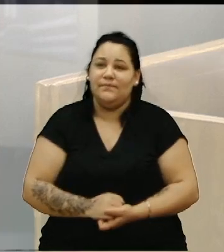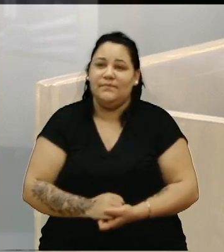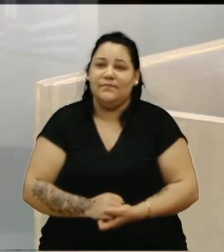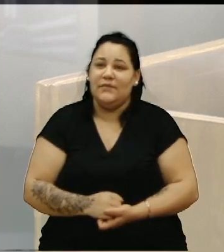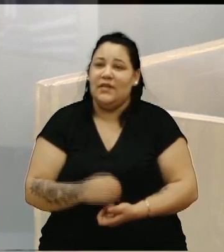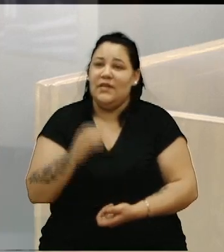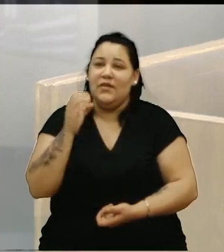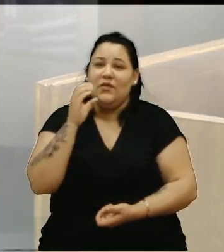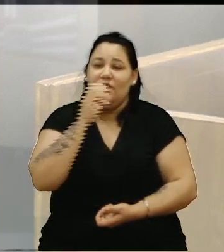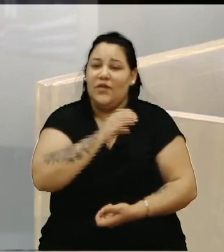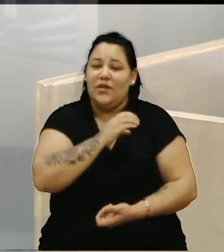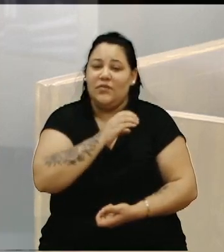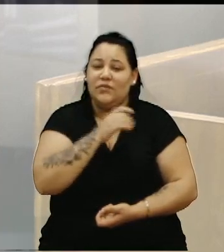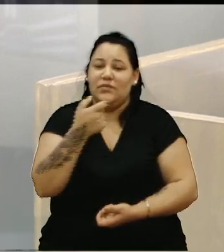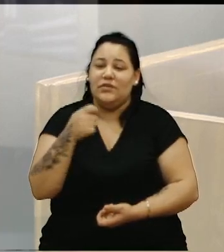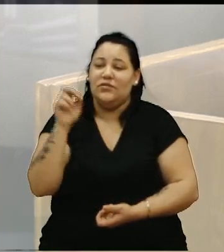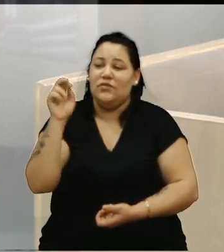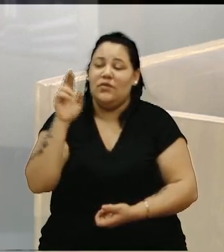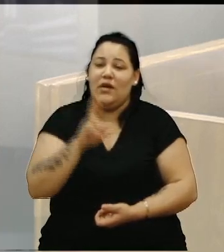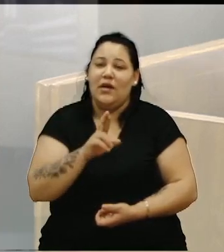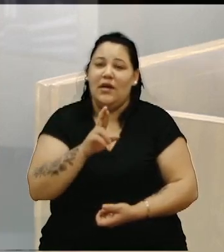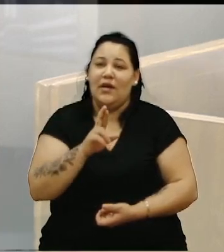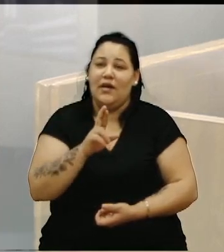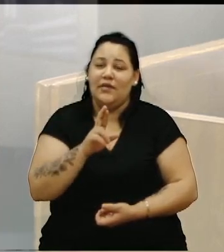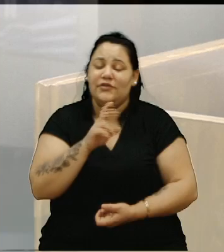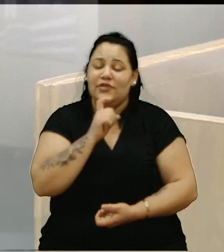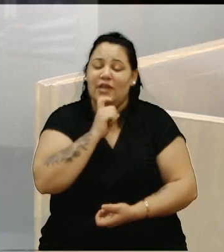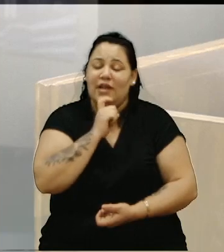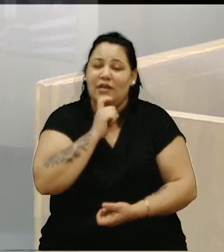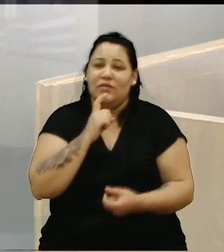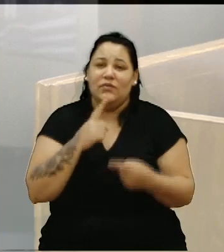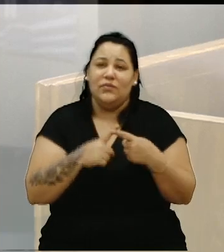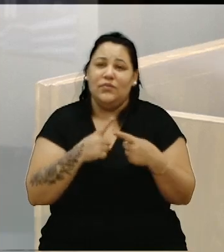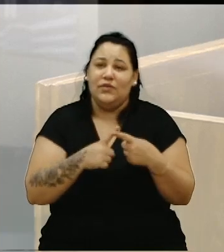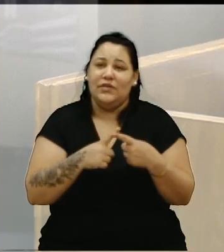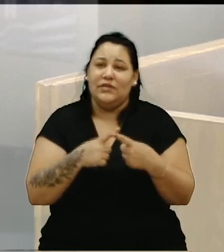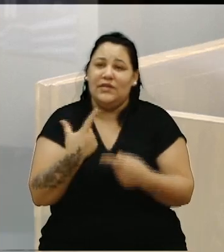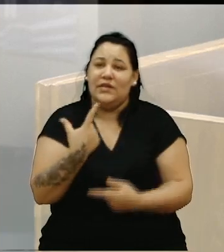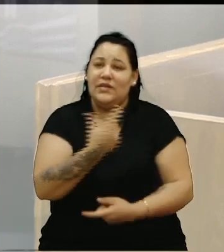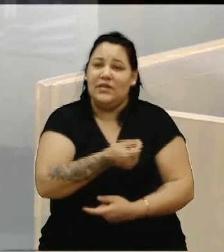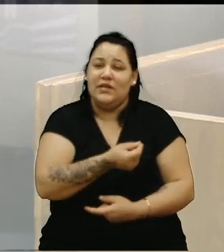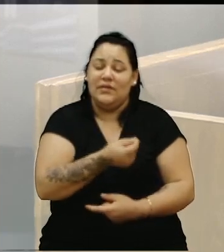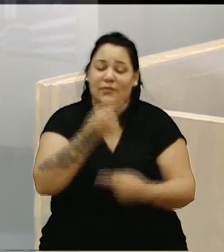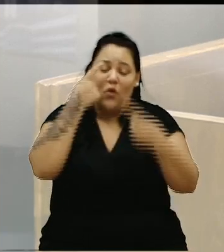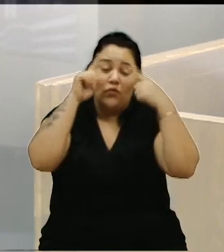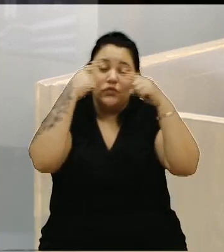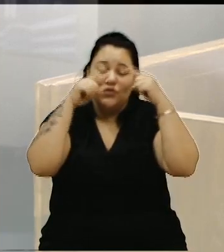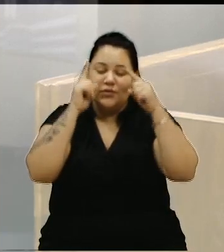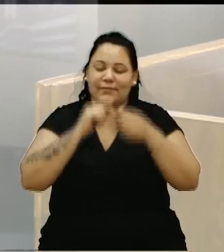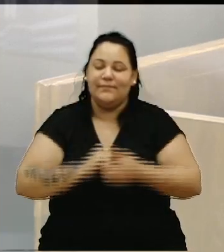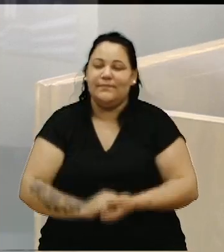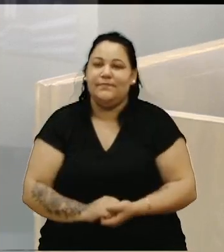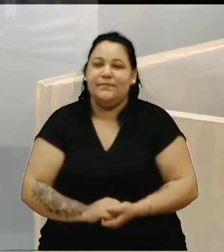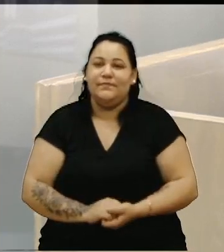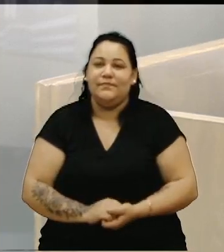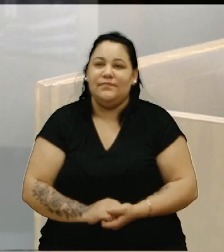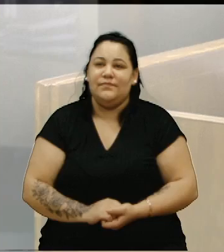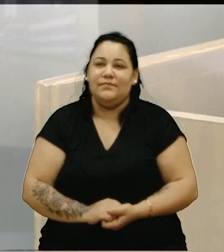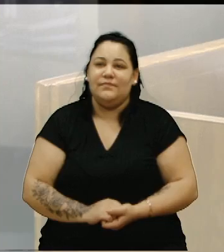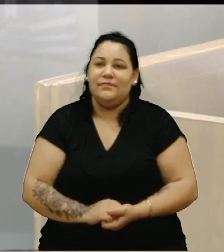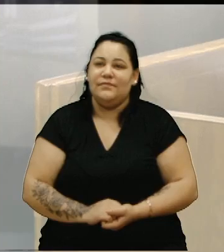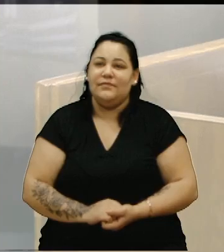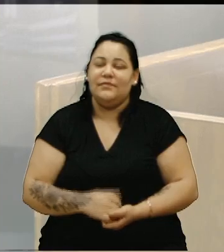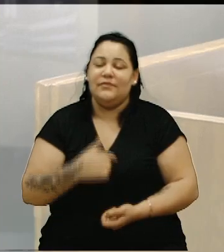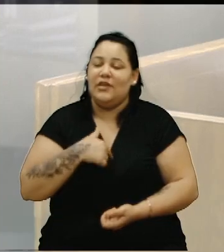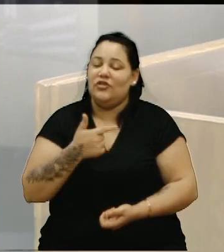tenho que ter ele no ar-condicionado, refrigerado, gente, porque se ele sair, ele convulsiona. A gente não tem